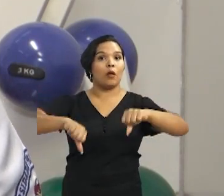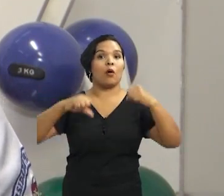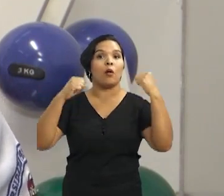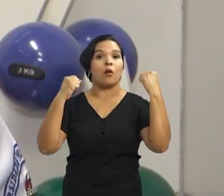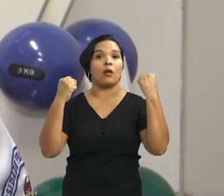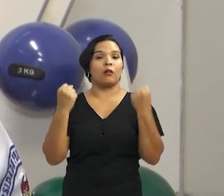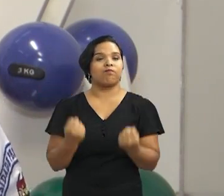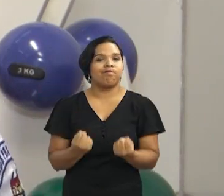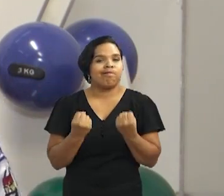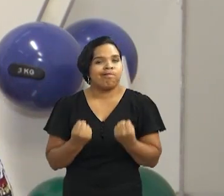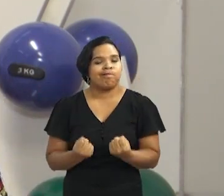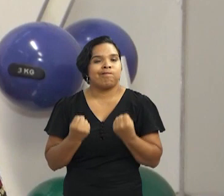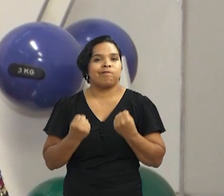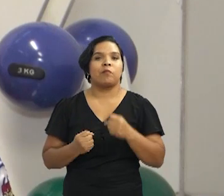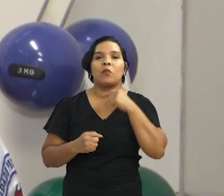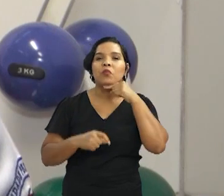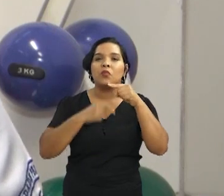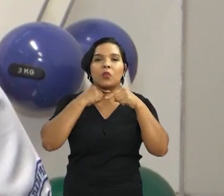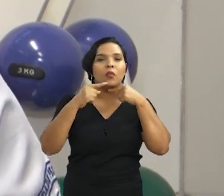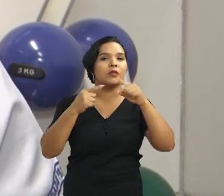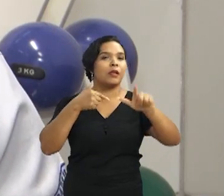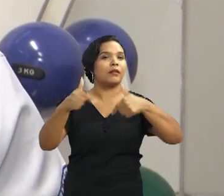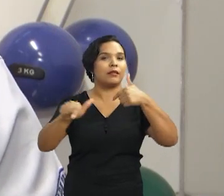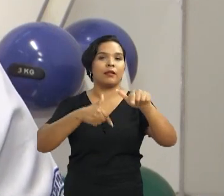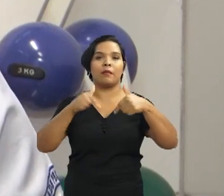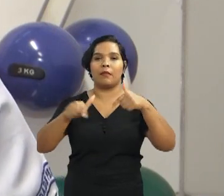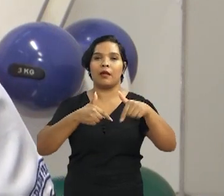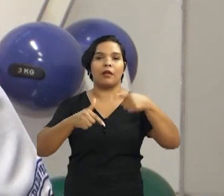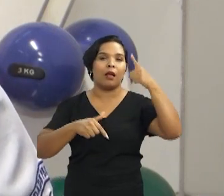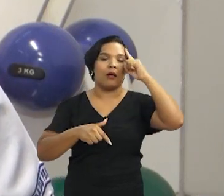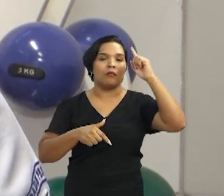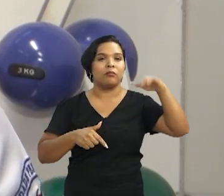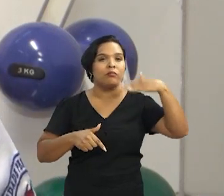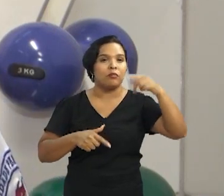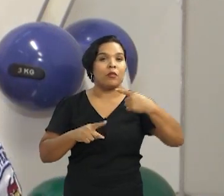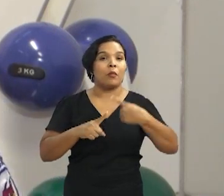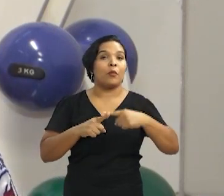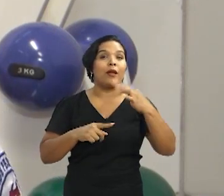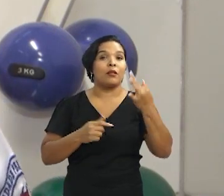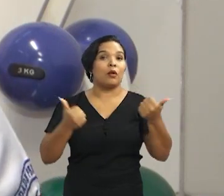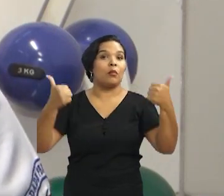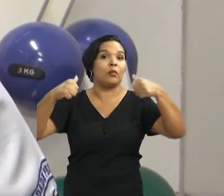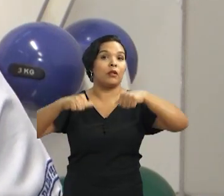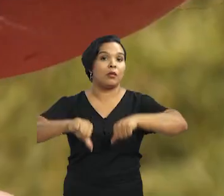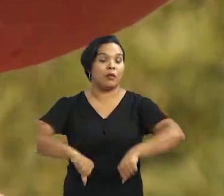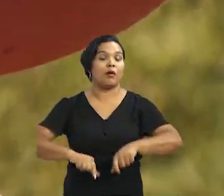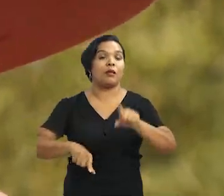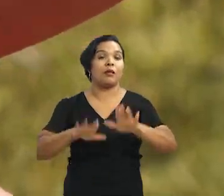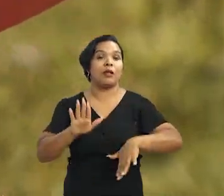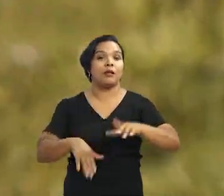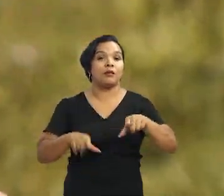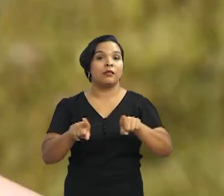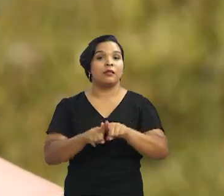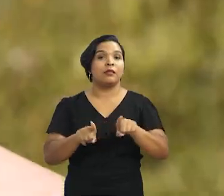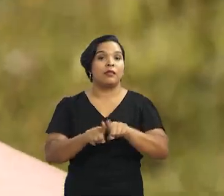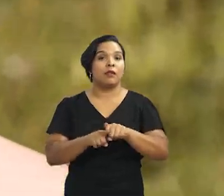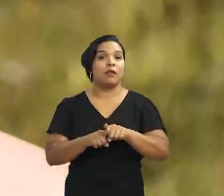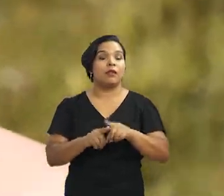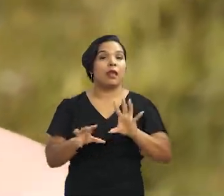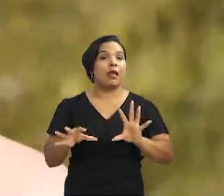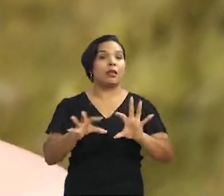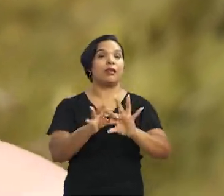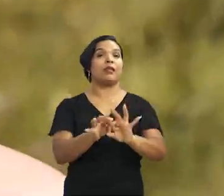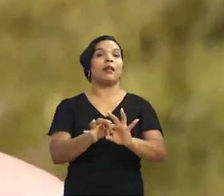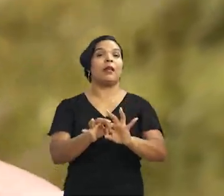piora com esforço físico, então a pessoa às vezes não consegue nem manter ali as atividades rotineiras porque a dor piora, e muitas vezes está aí com